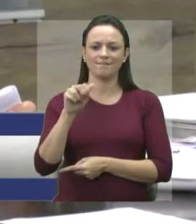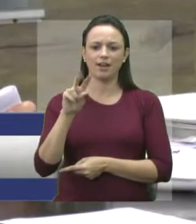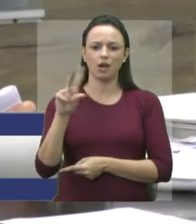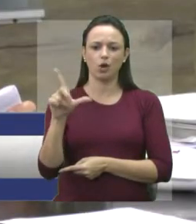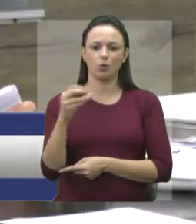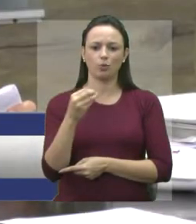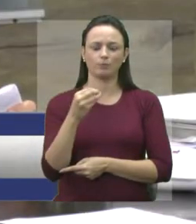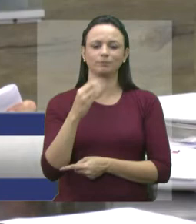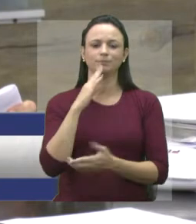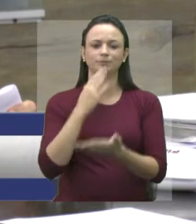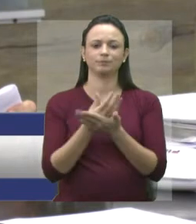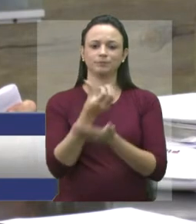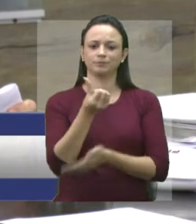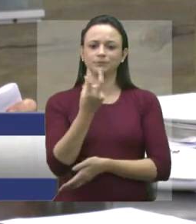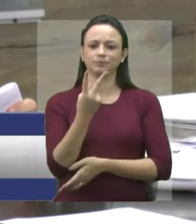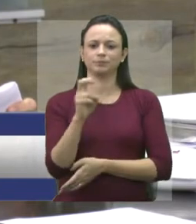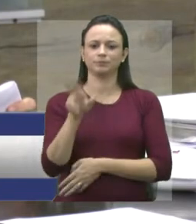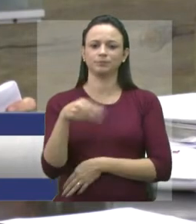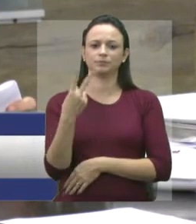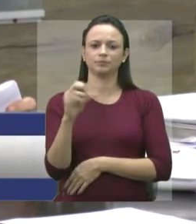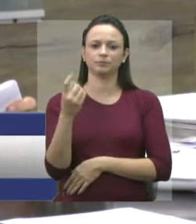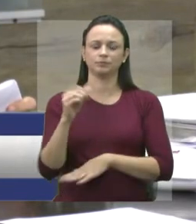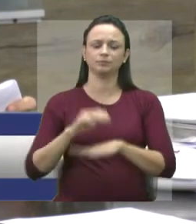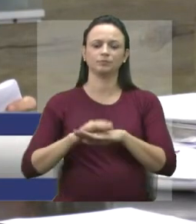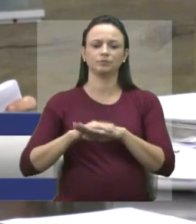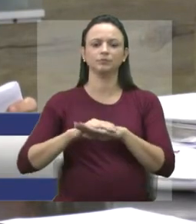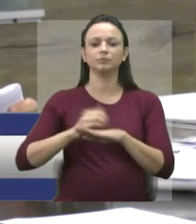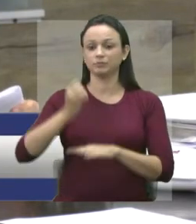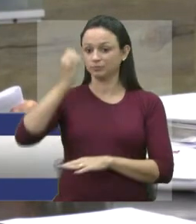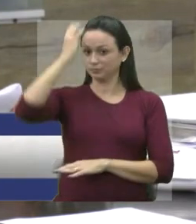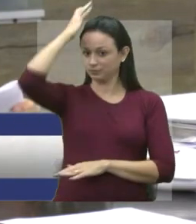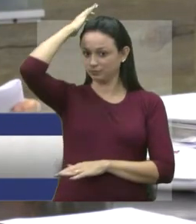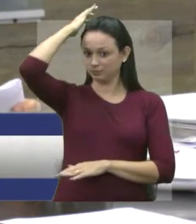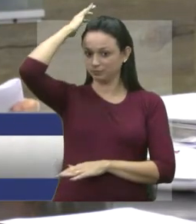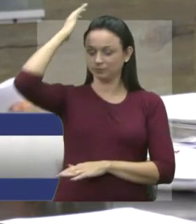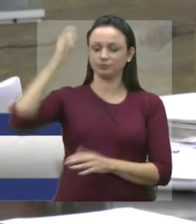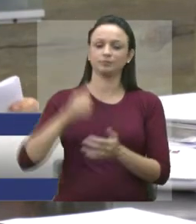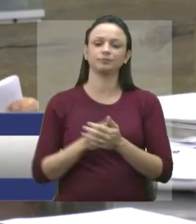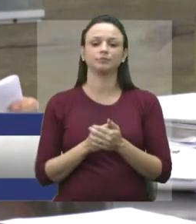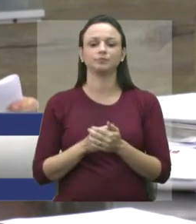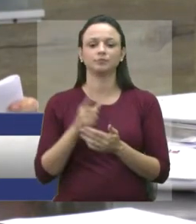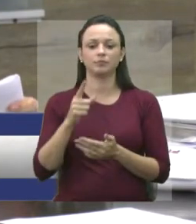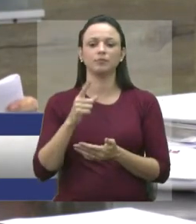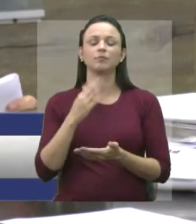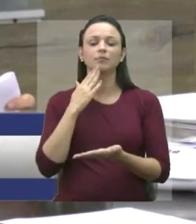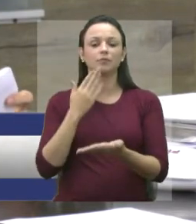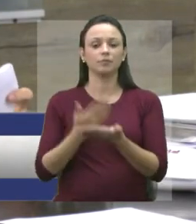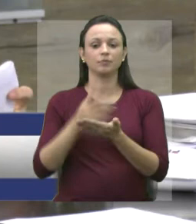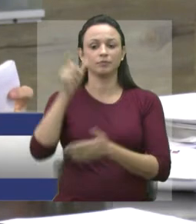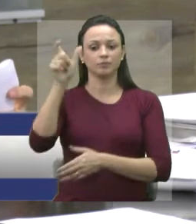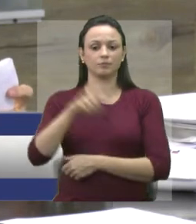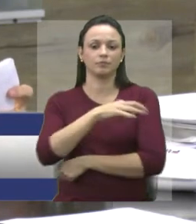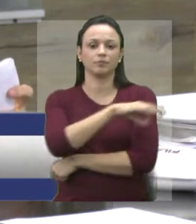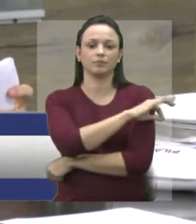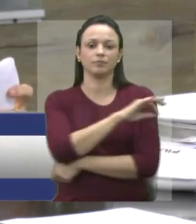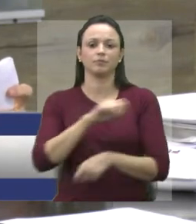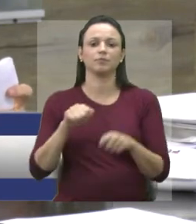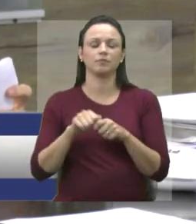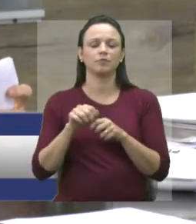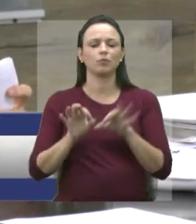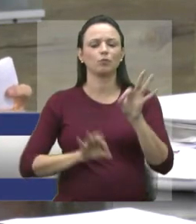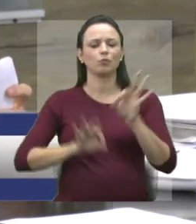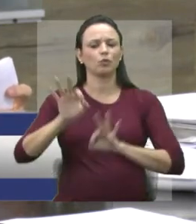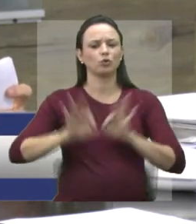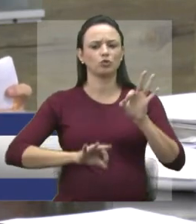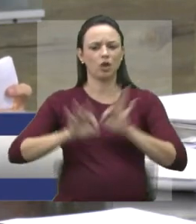Requerimento 625/2019, autoria vereador Toninho Masson. Requerendo ao senhor prefeito municipal que elabore projeto